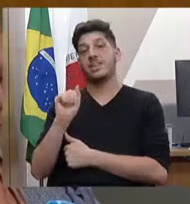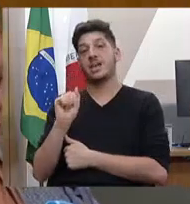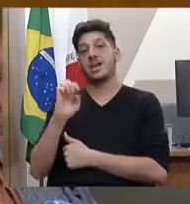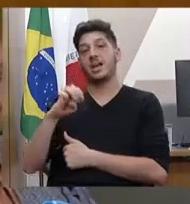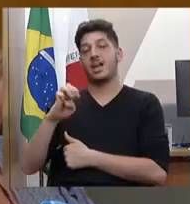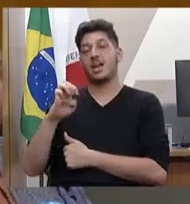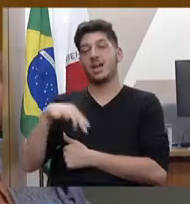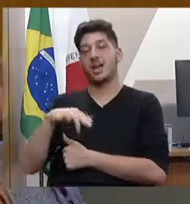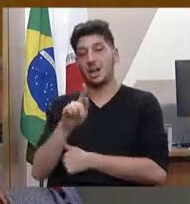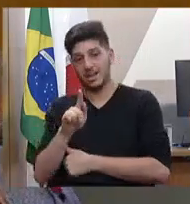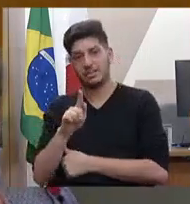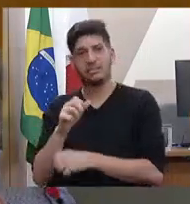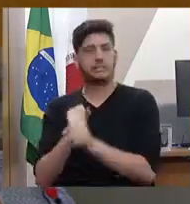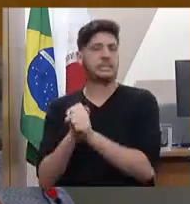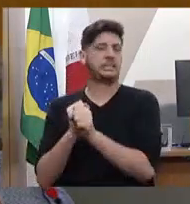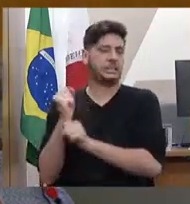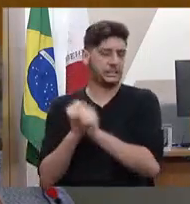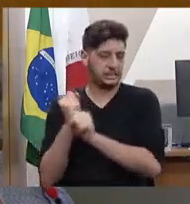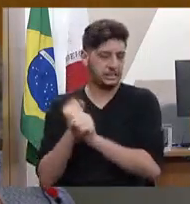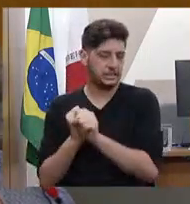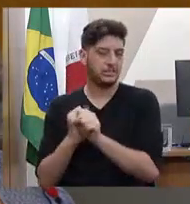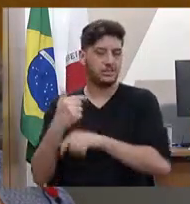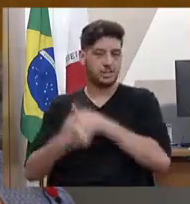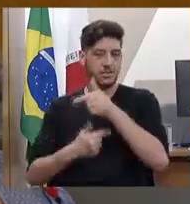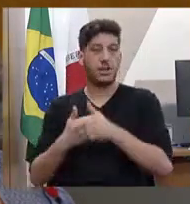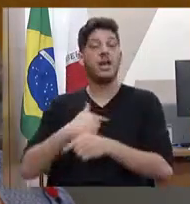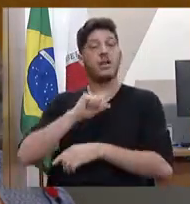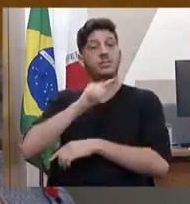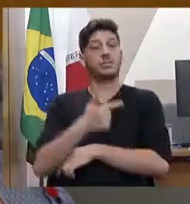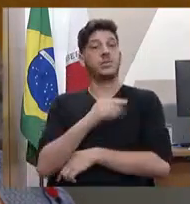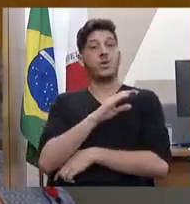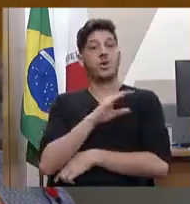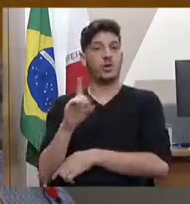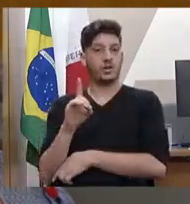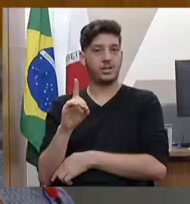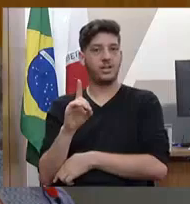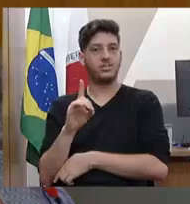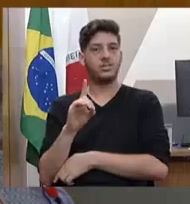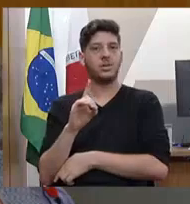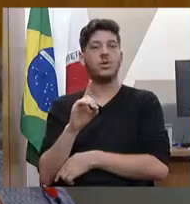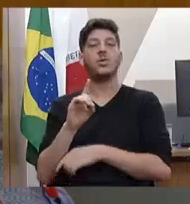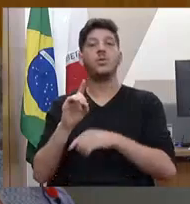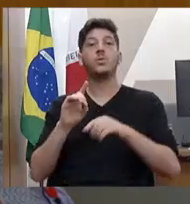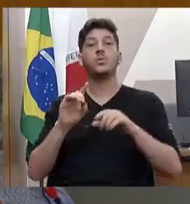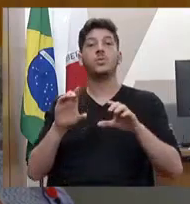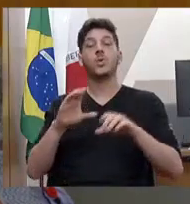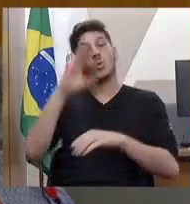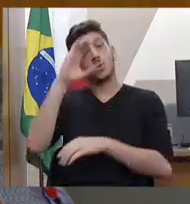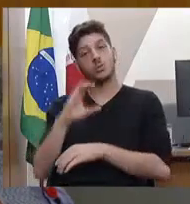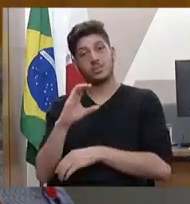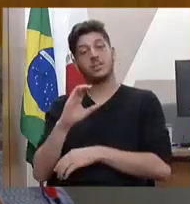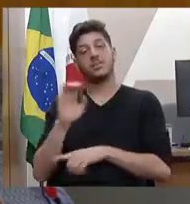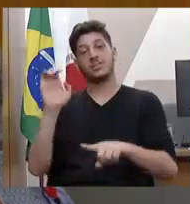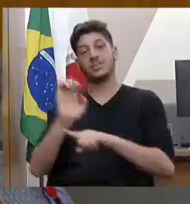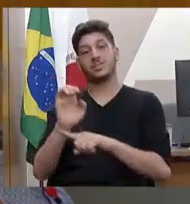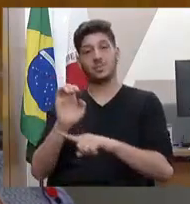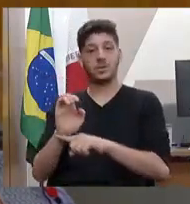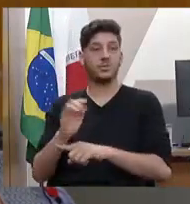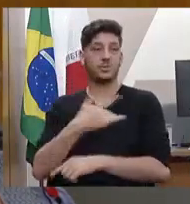bastante tempo e Sou coordenador assiste do Conselho Estadual de Saúde